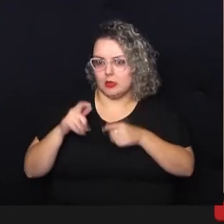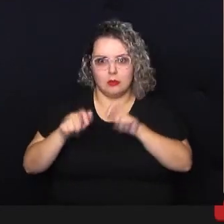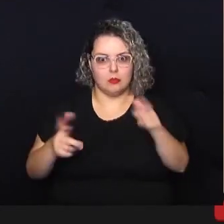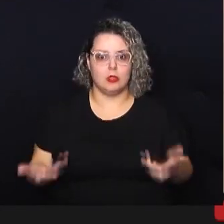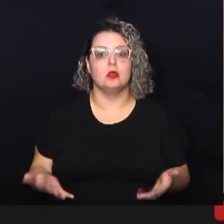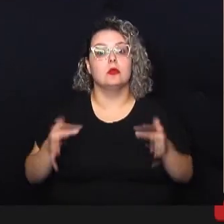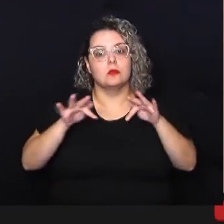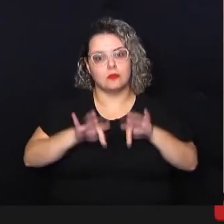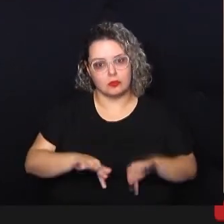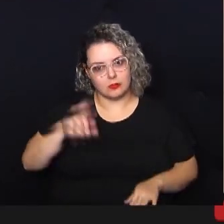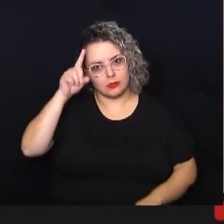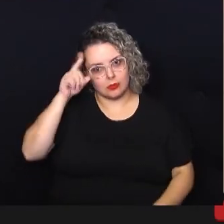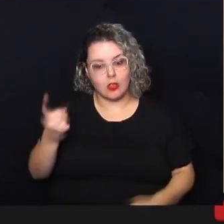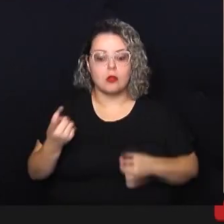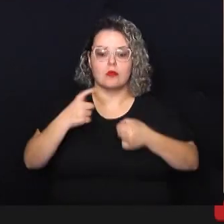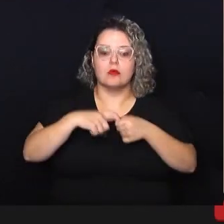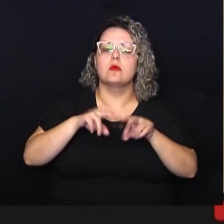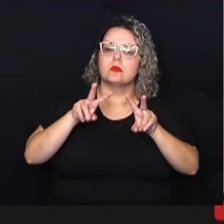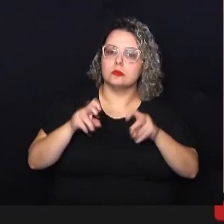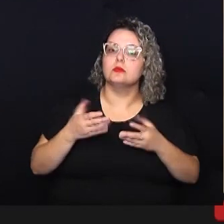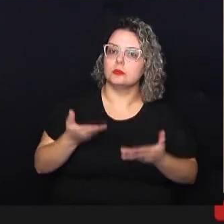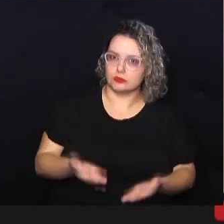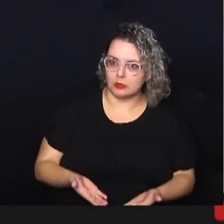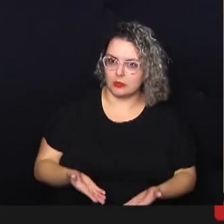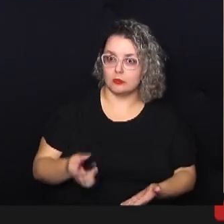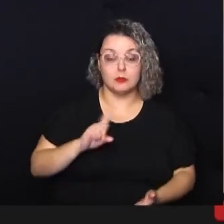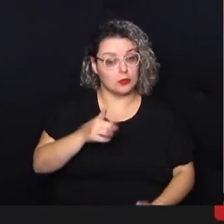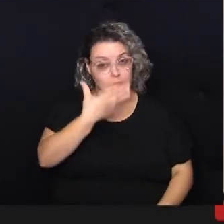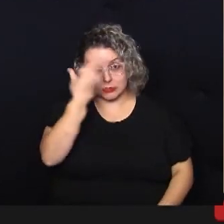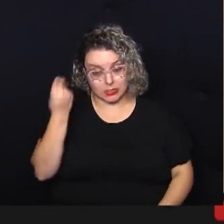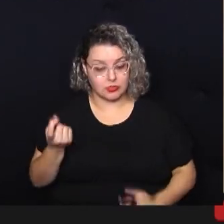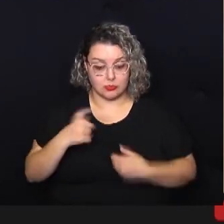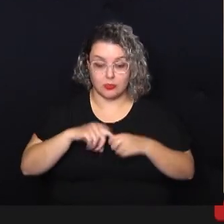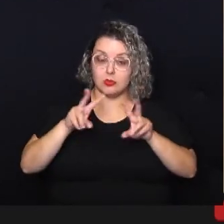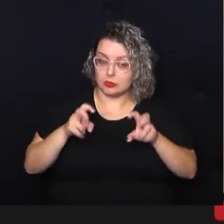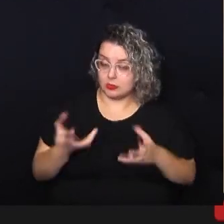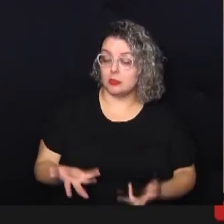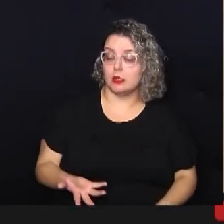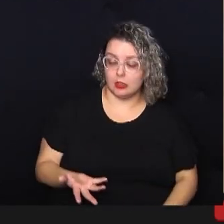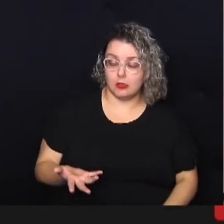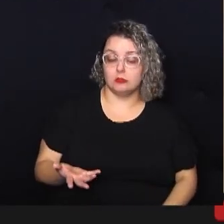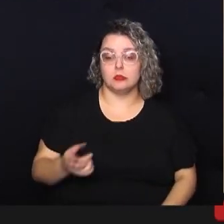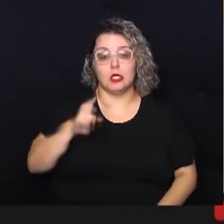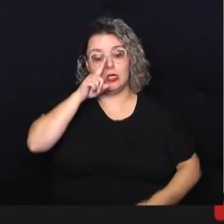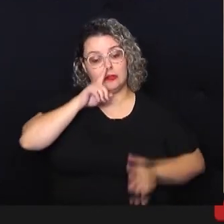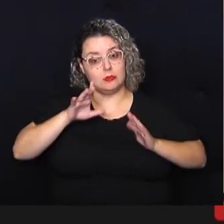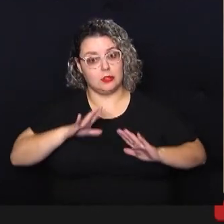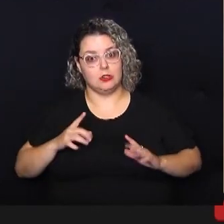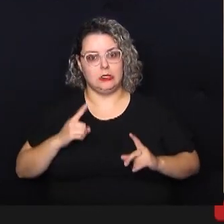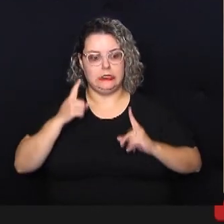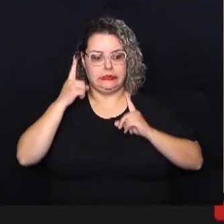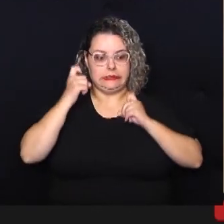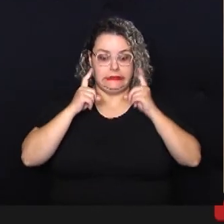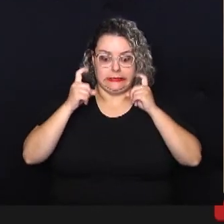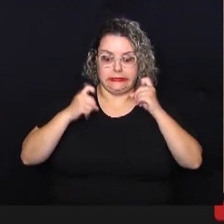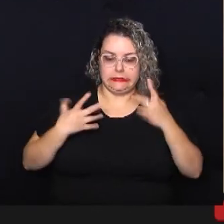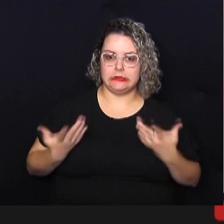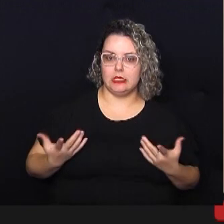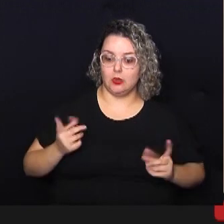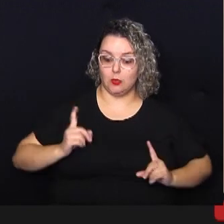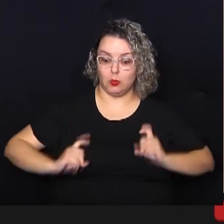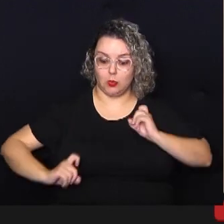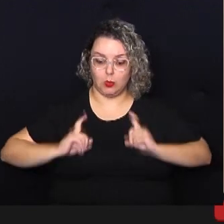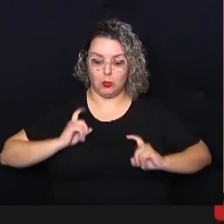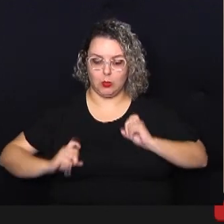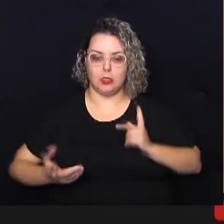do dia retoma o assunto com seu filho, né? A gente tem que tomar muito cuidado porque muitas vezes as nossas expressões faciais ou aquele